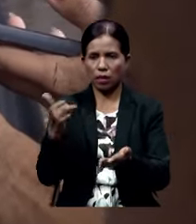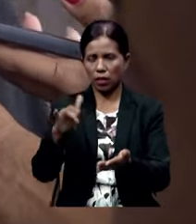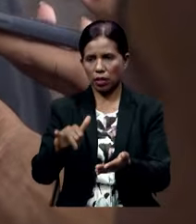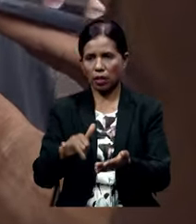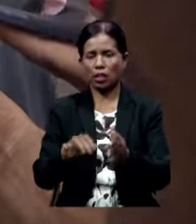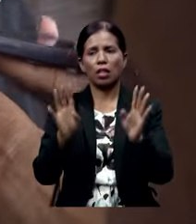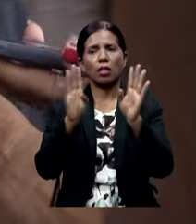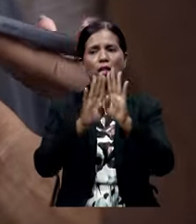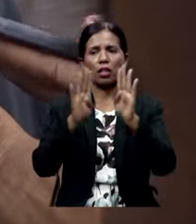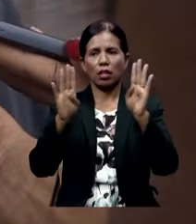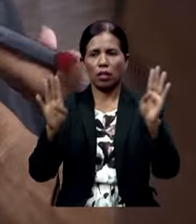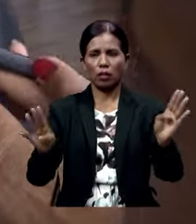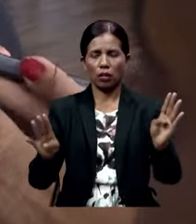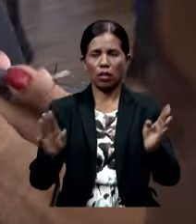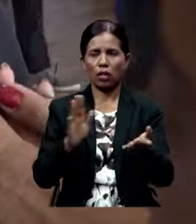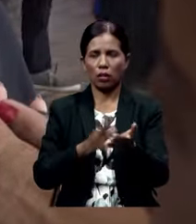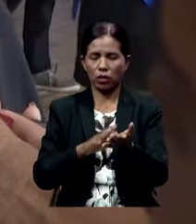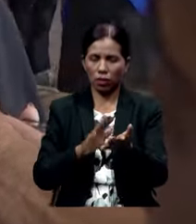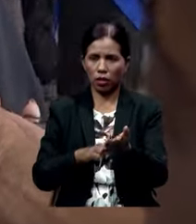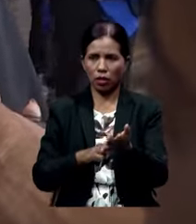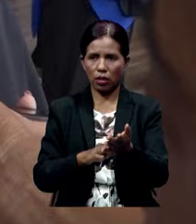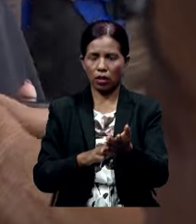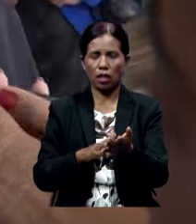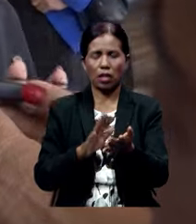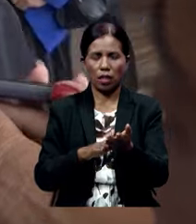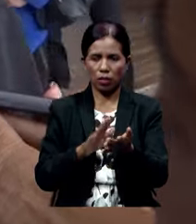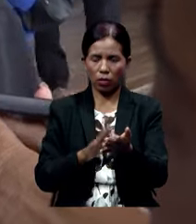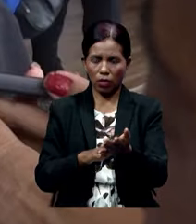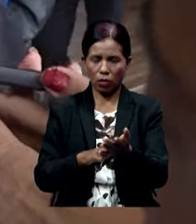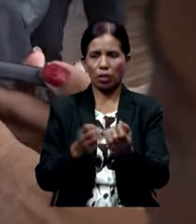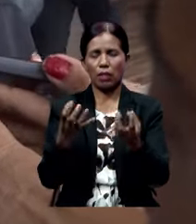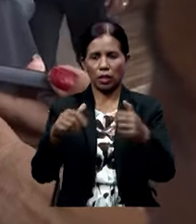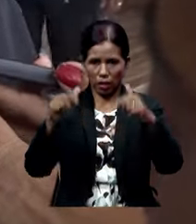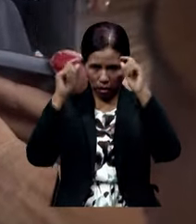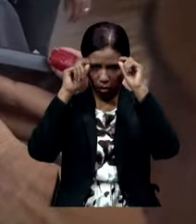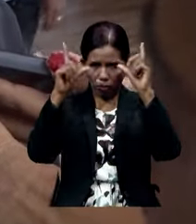Logo pré-primário, pré-school, barak e timor, também,